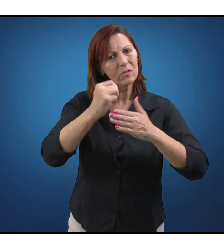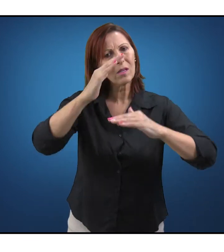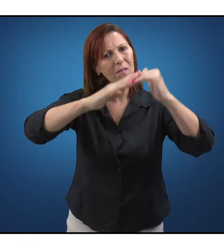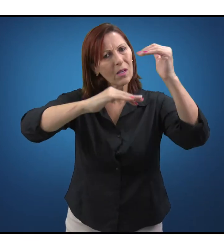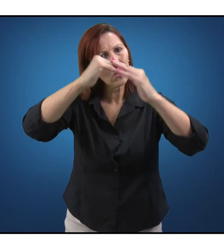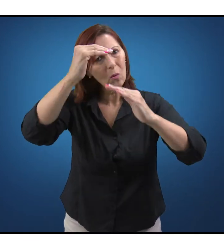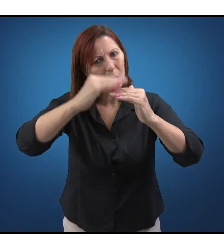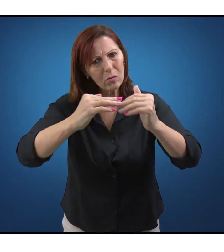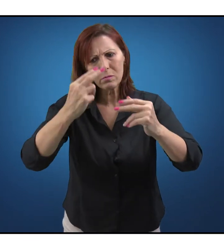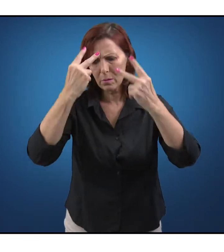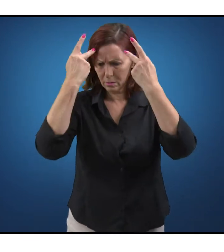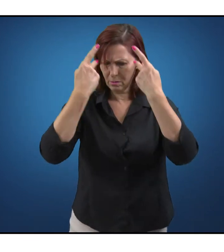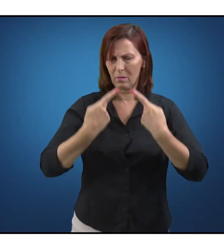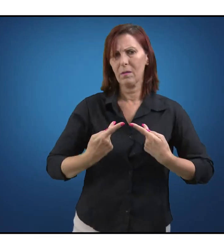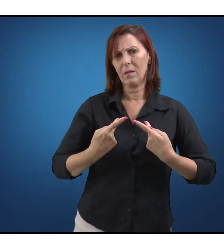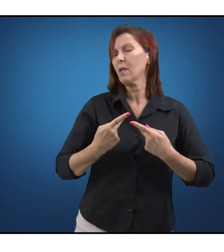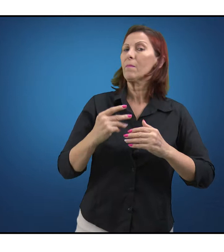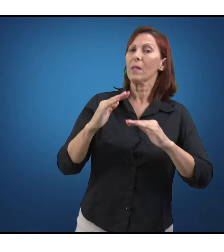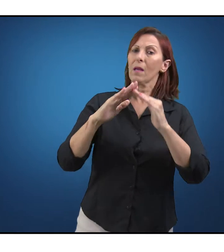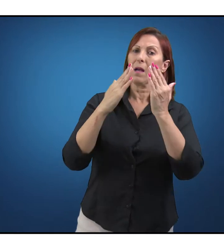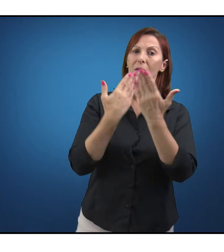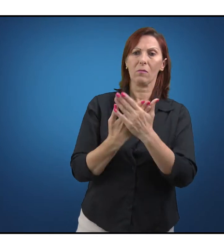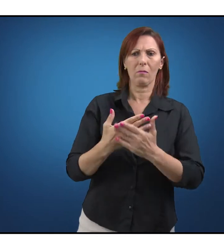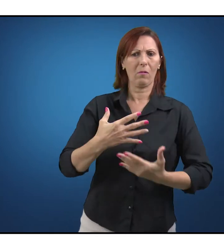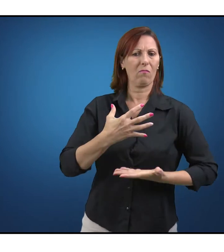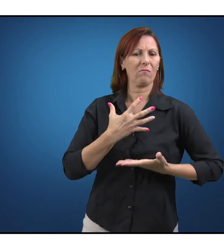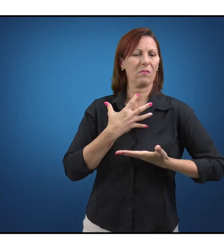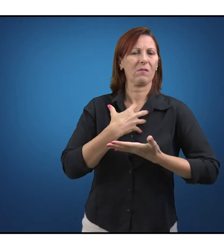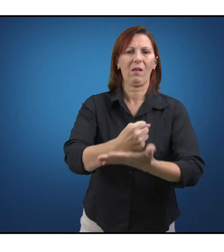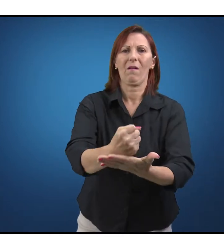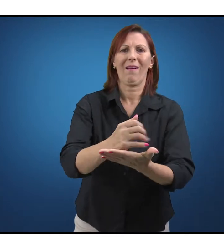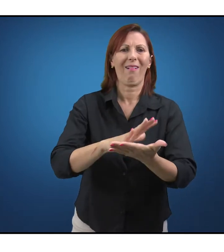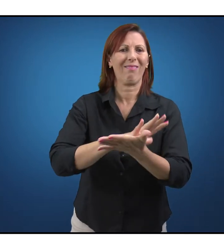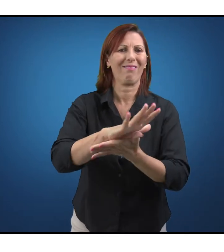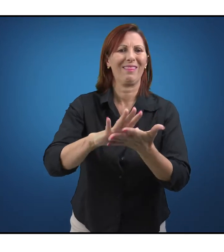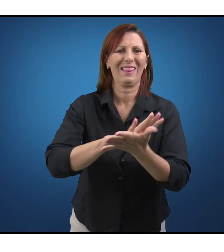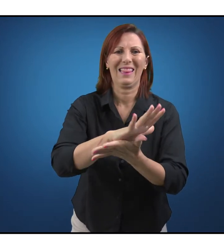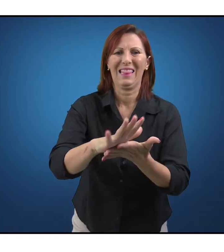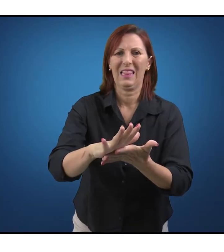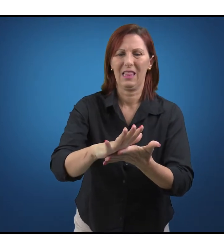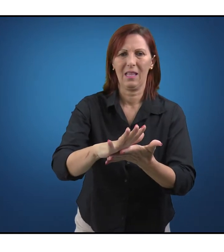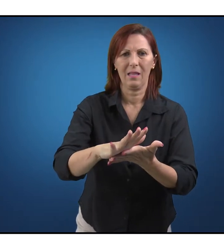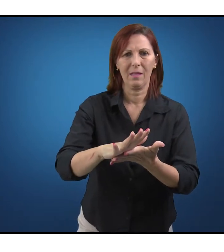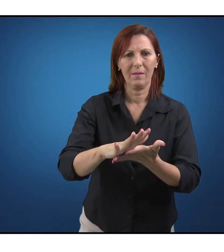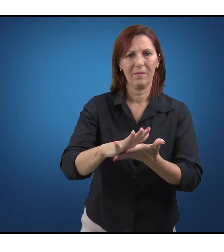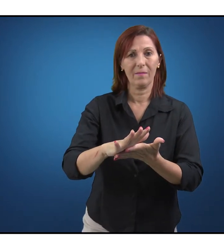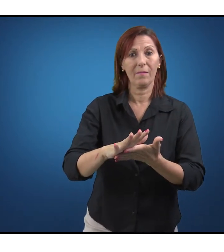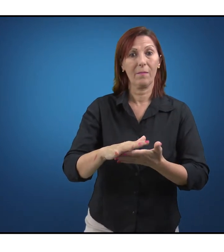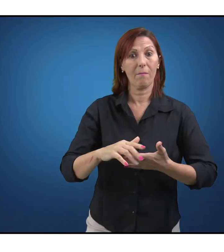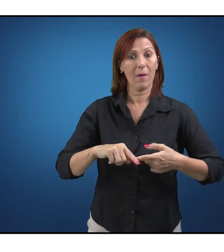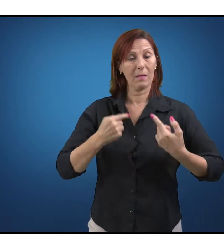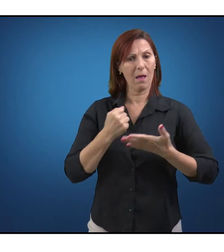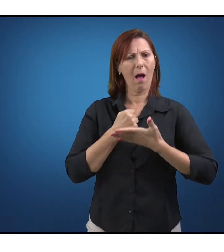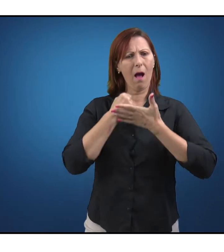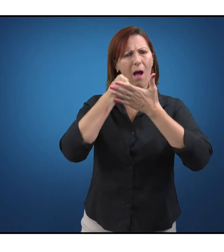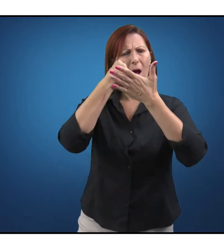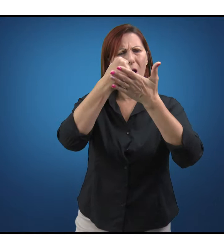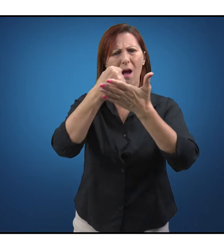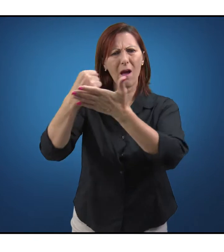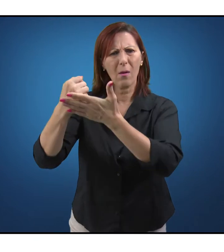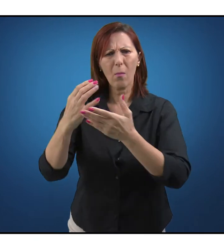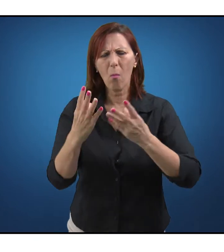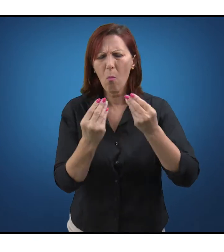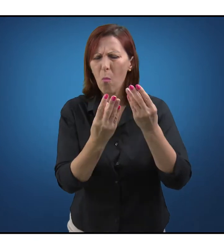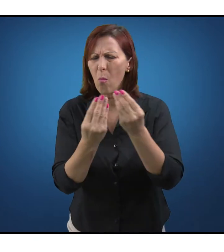a escola é redentora. A escola não salva absolutamente nada, mas a escola ela contribui muito para